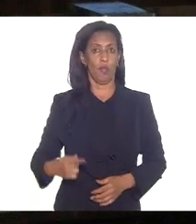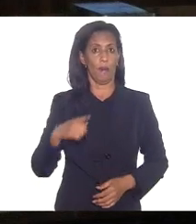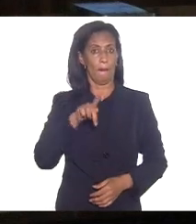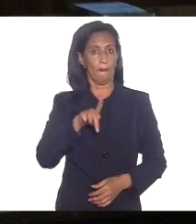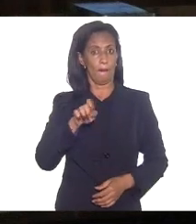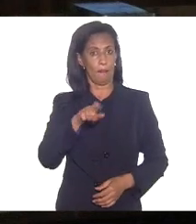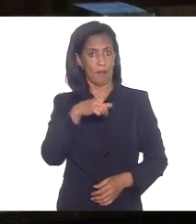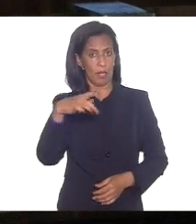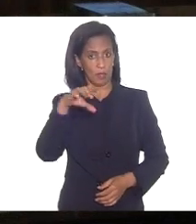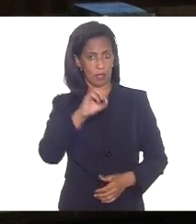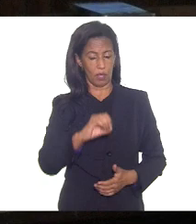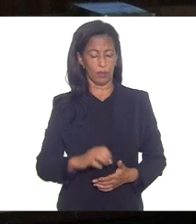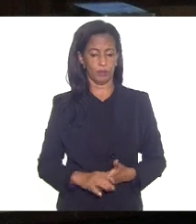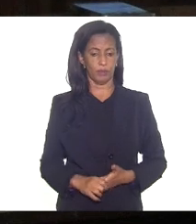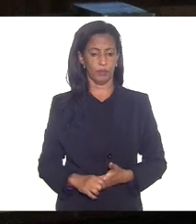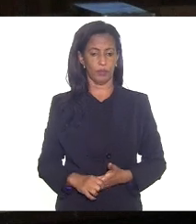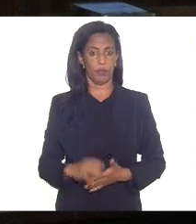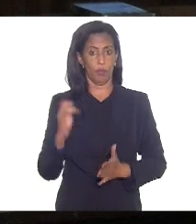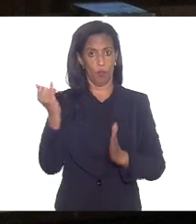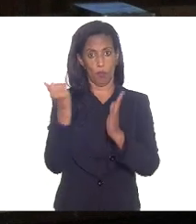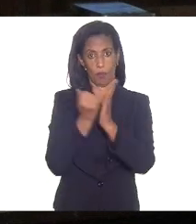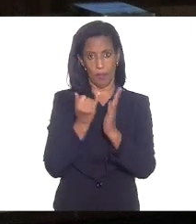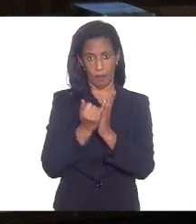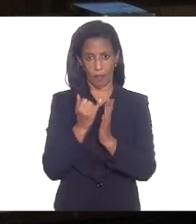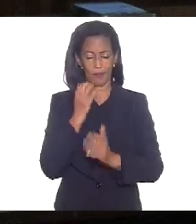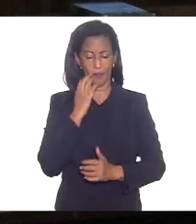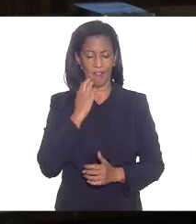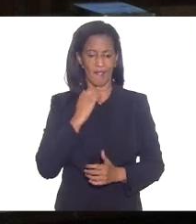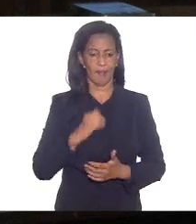Pezão, foi publicado,